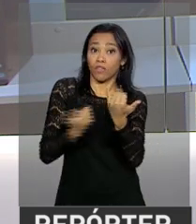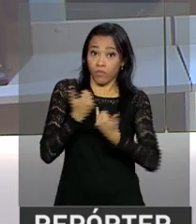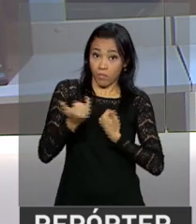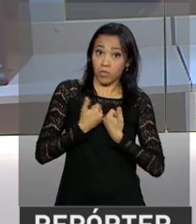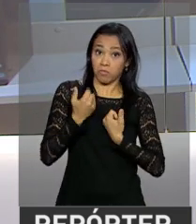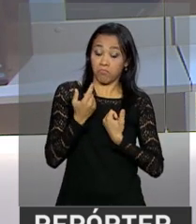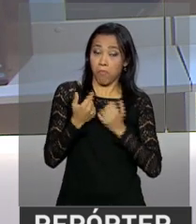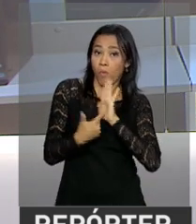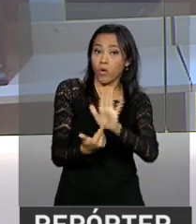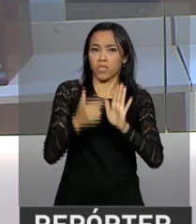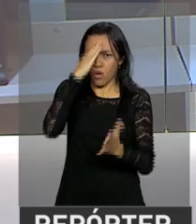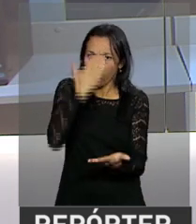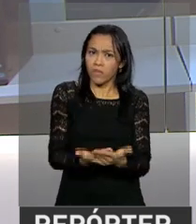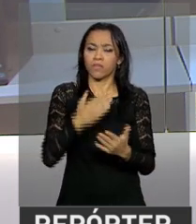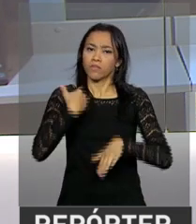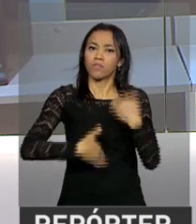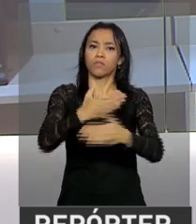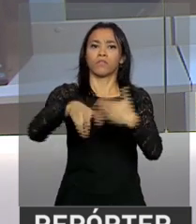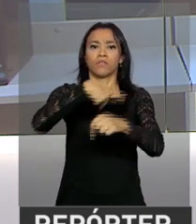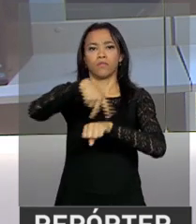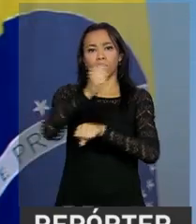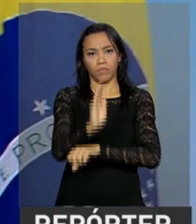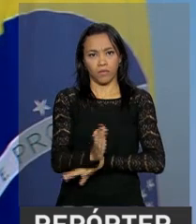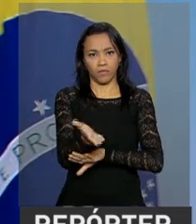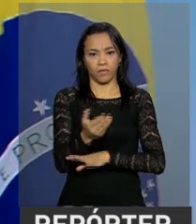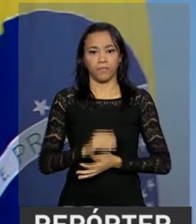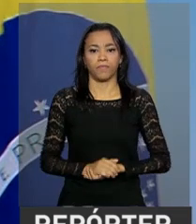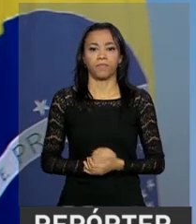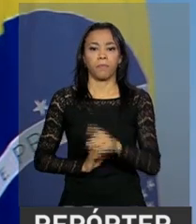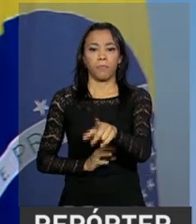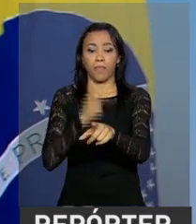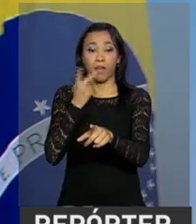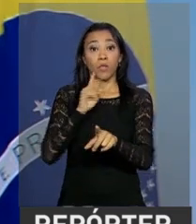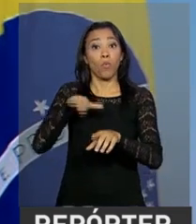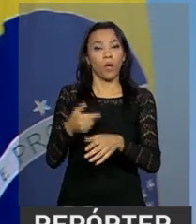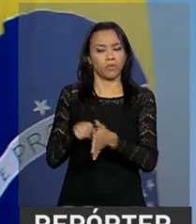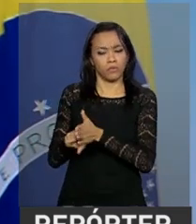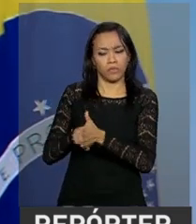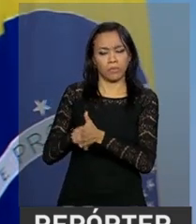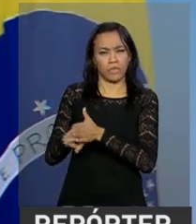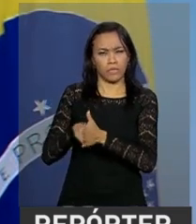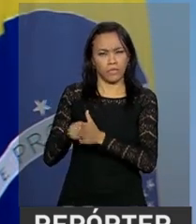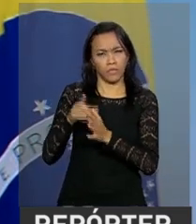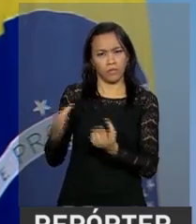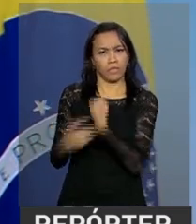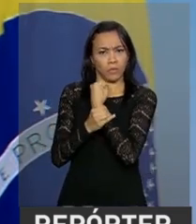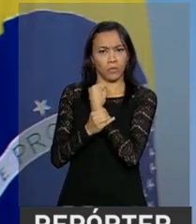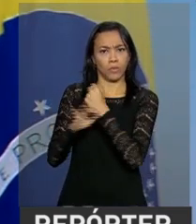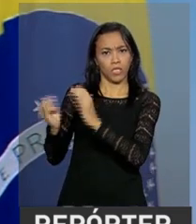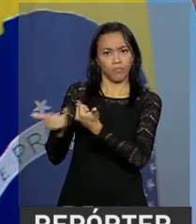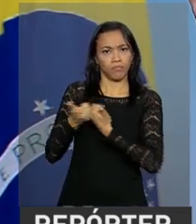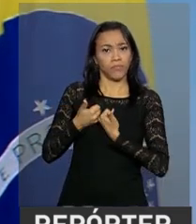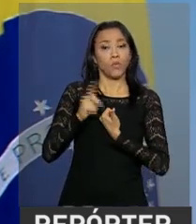da confiança no crescimento do Brasil. Quando você pega os indicadores de confiança, não são indicadores